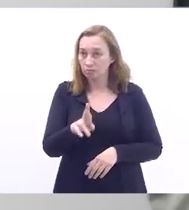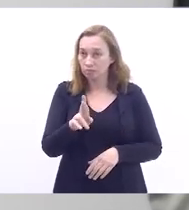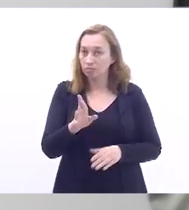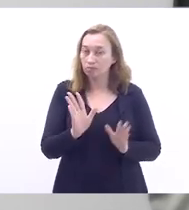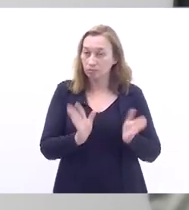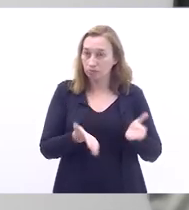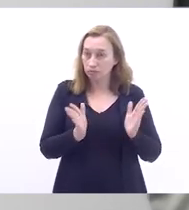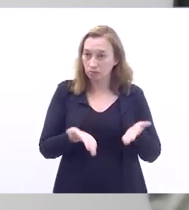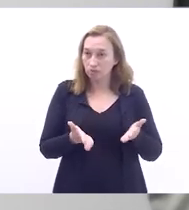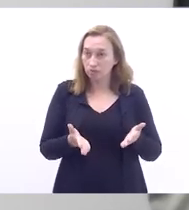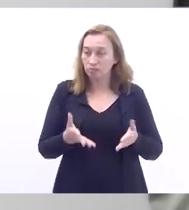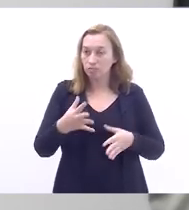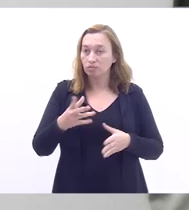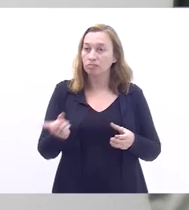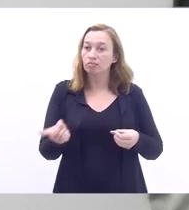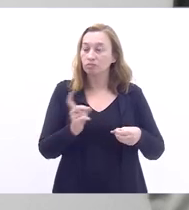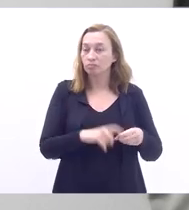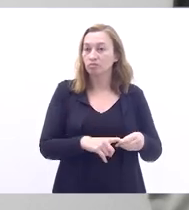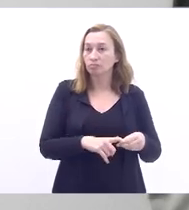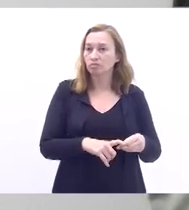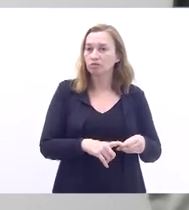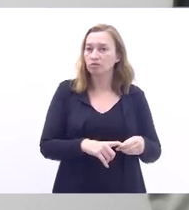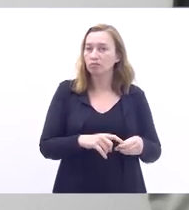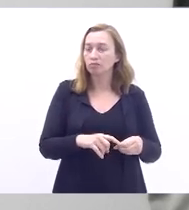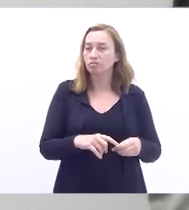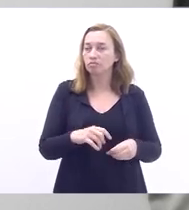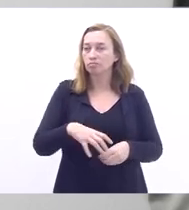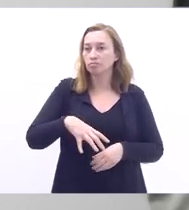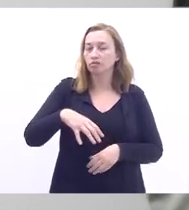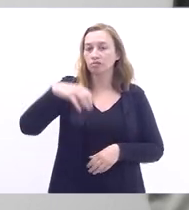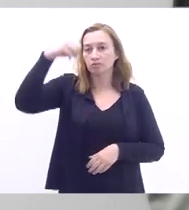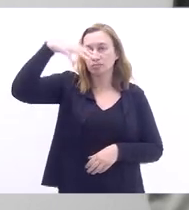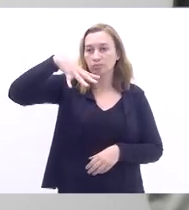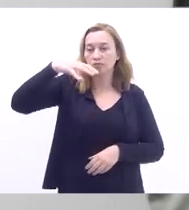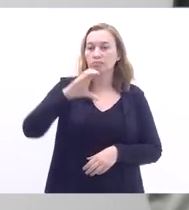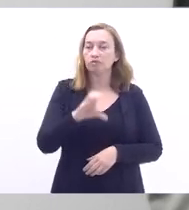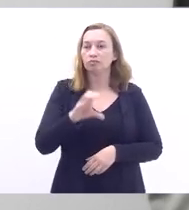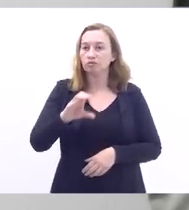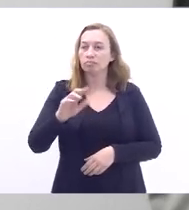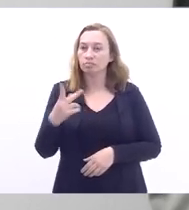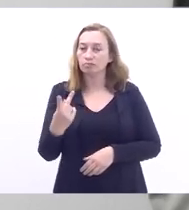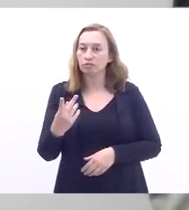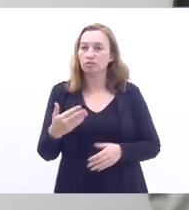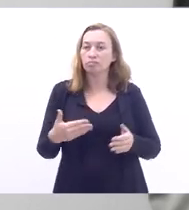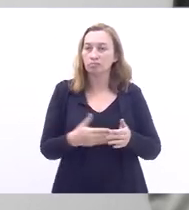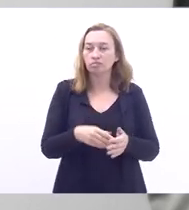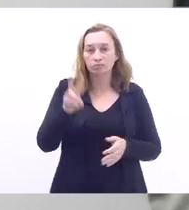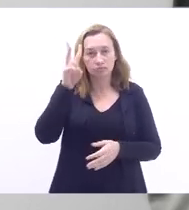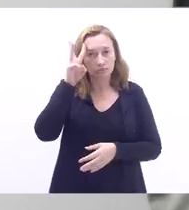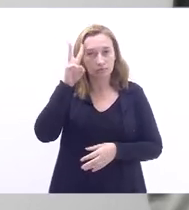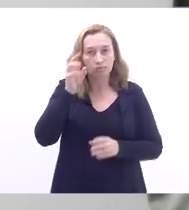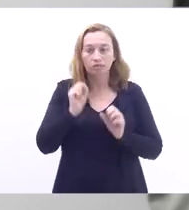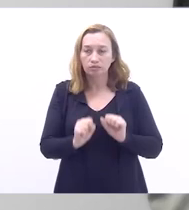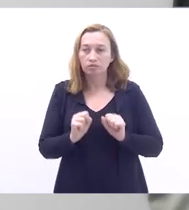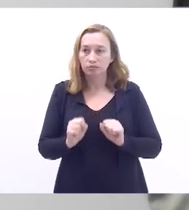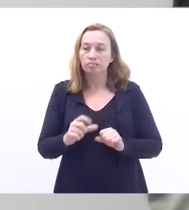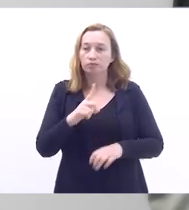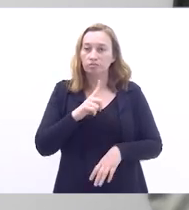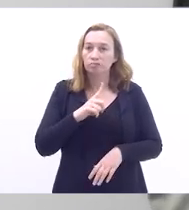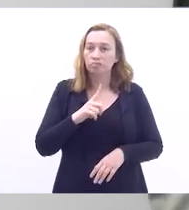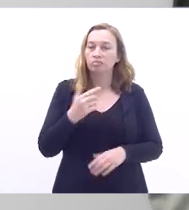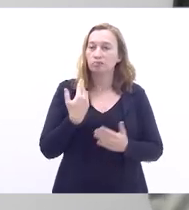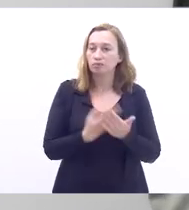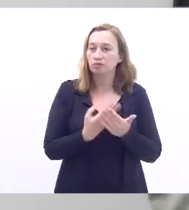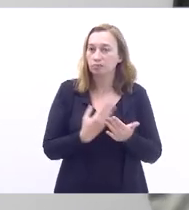deve voltar a ter uns lá no cch mas desde a terça-feira Os estudantes poderiam ter tido aula no período um